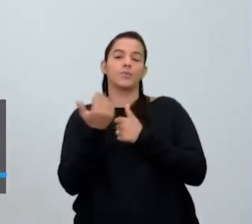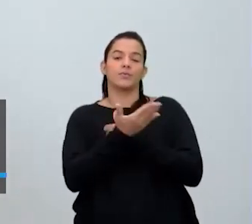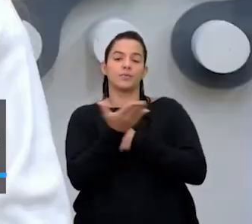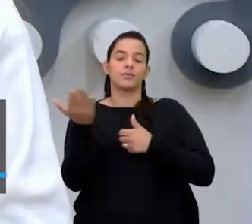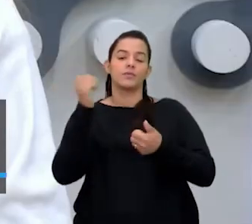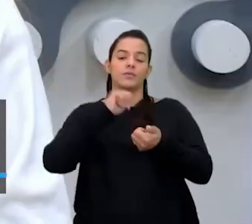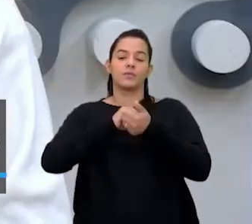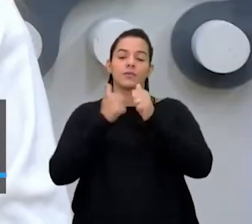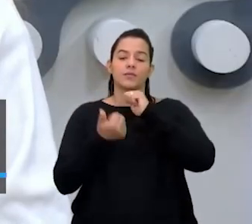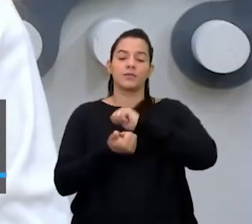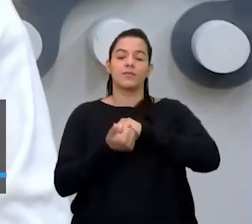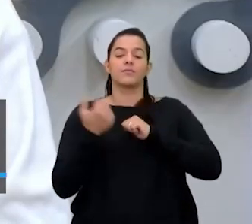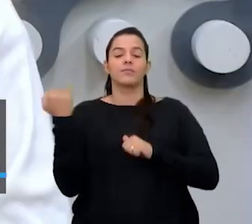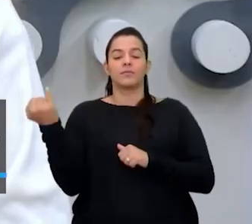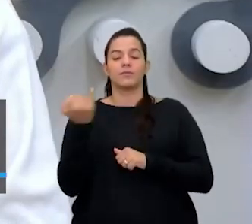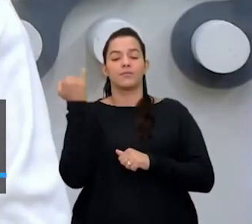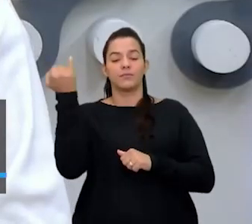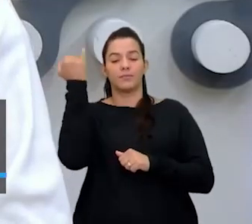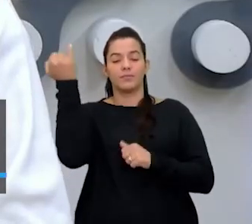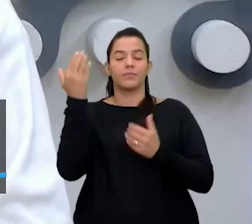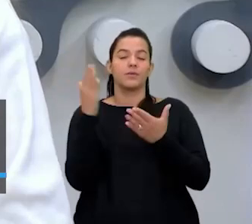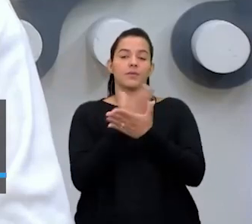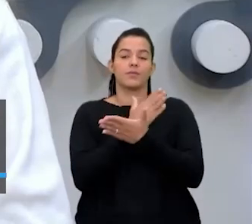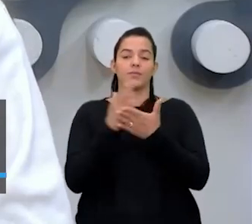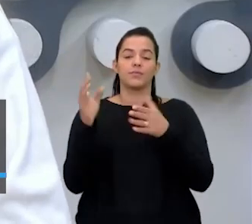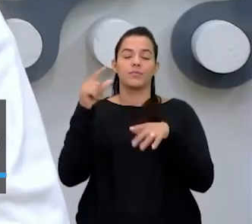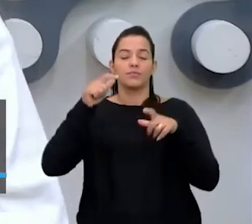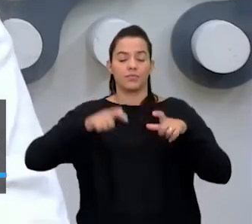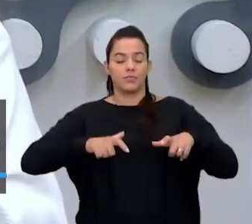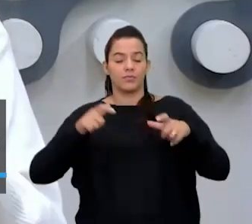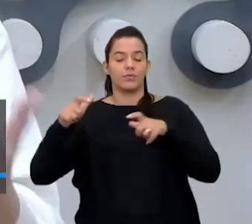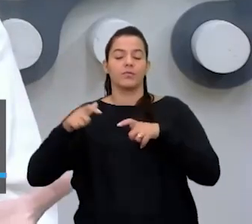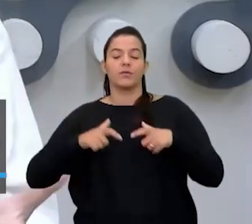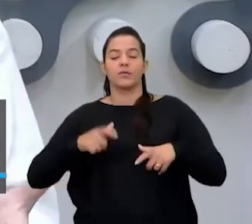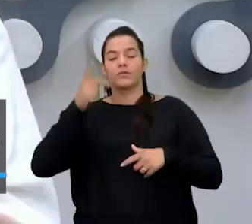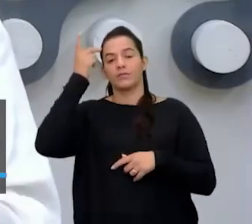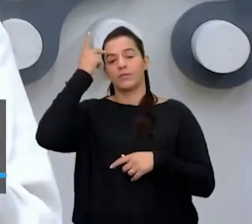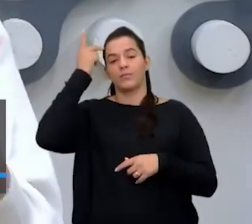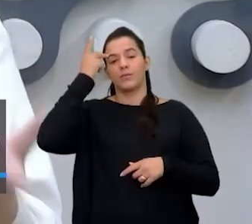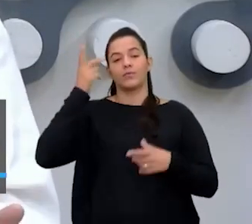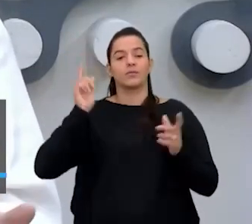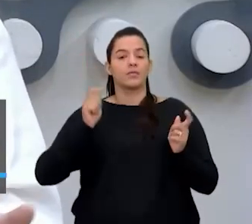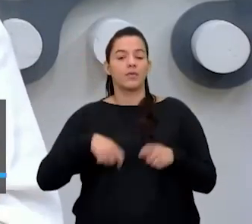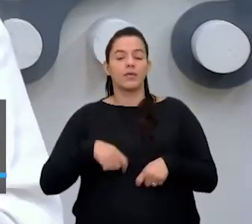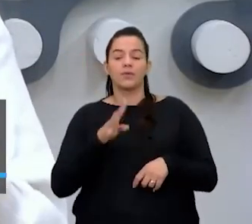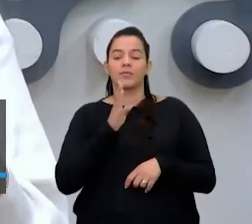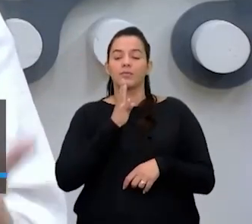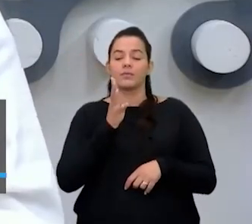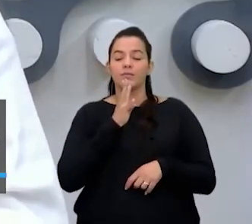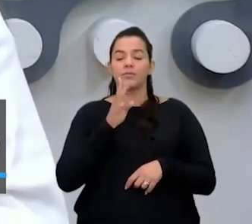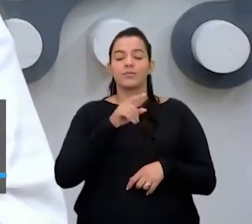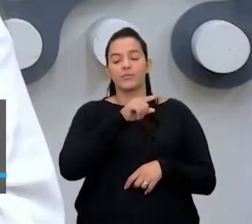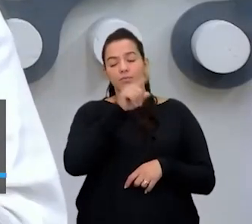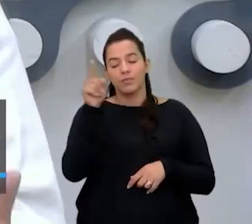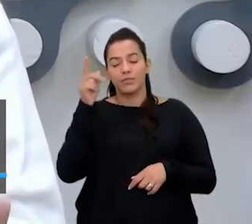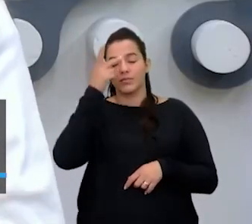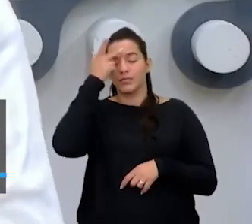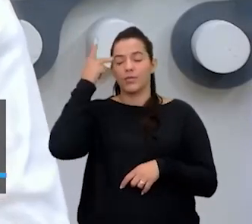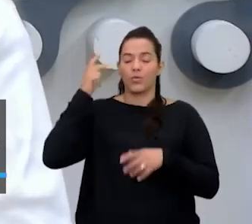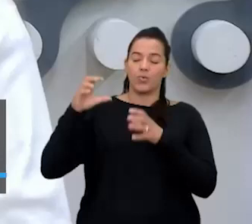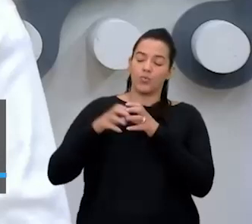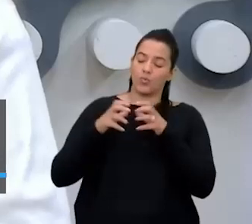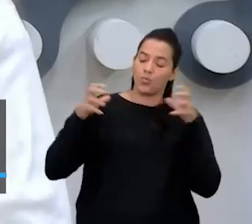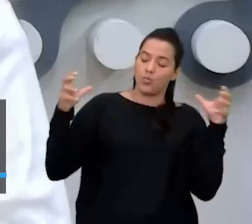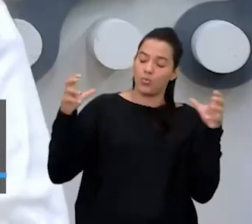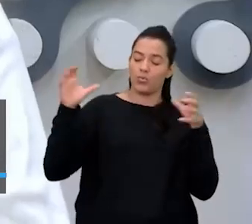adaptar ao país. Tem alguns pontos da cidade de São Paulo, por exemplo, que são conhecidos por abrigarem comunidades grandes, né,